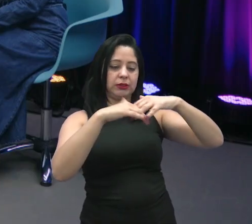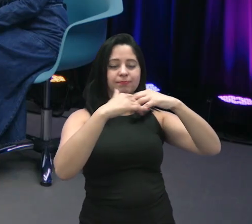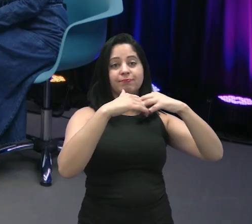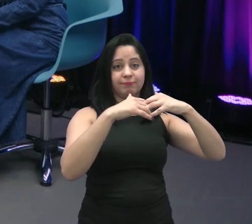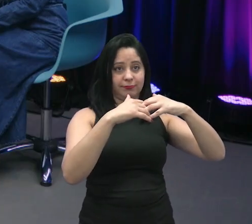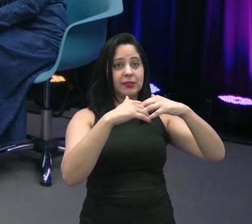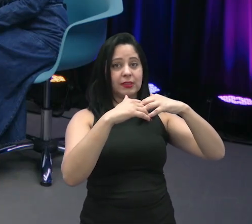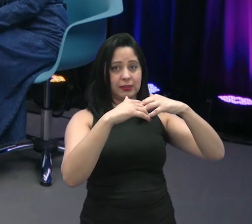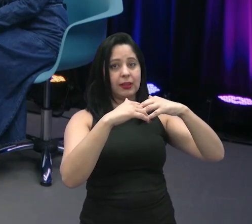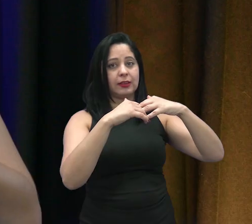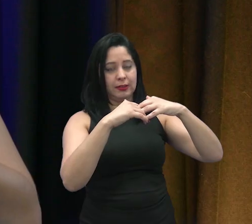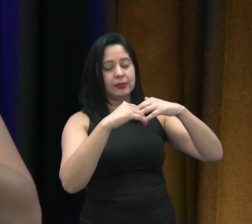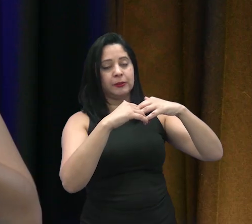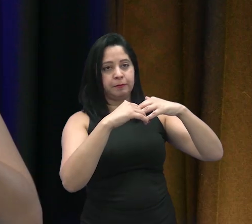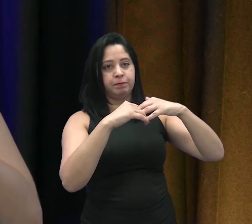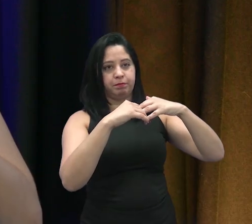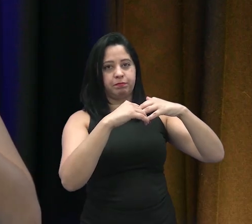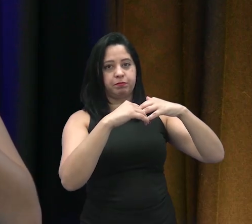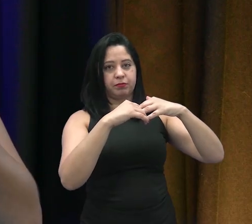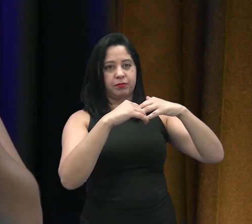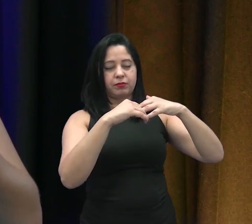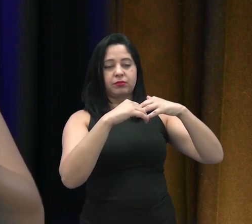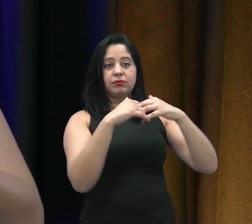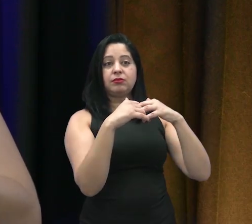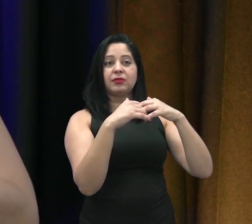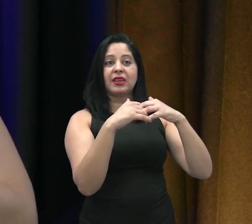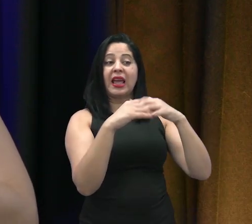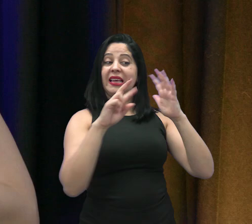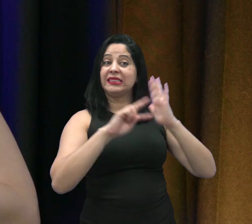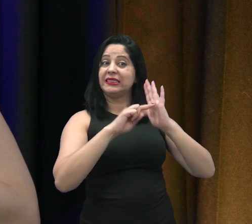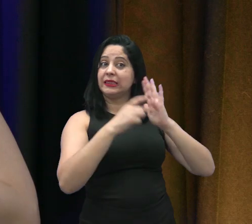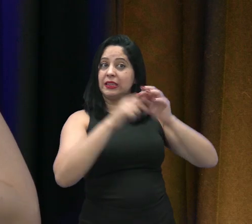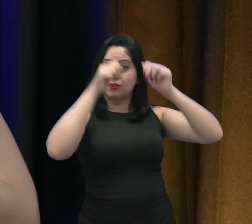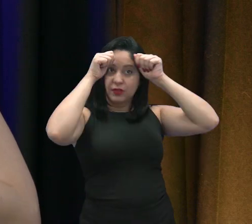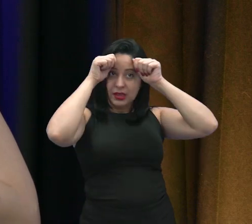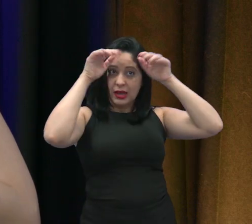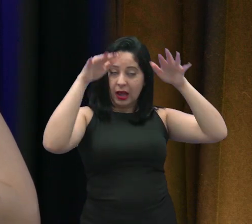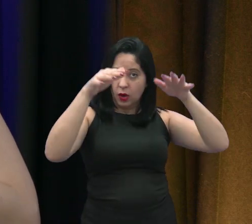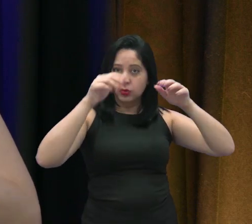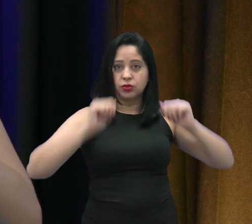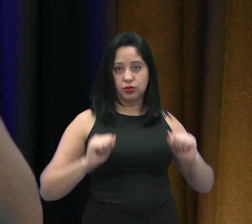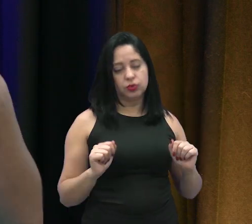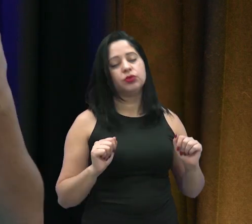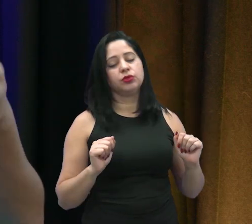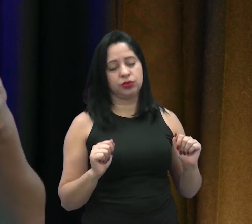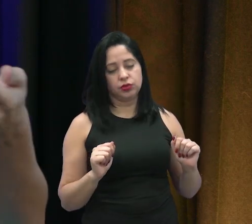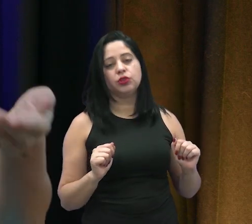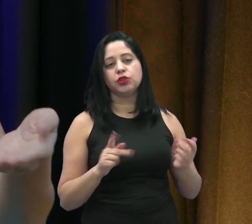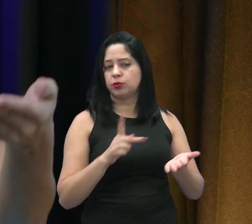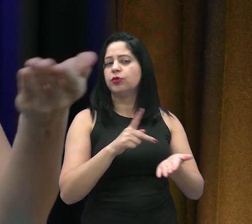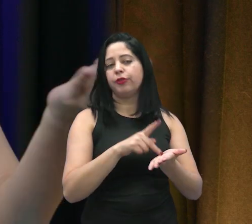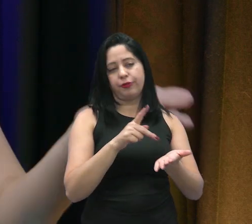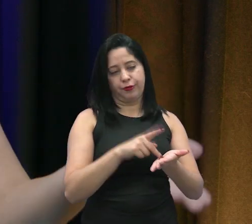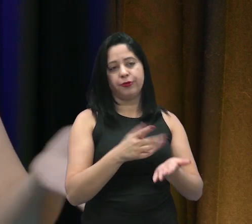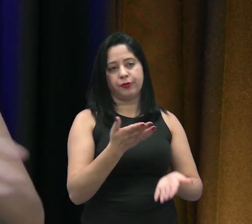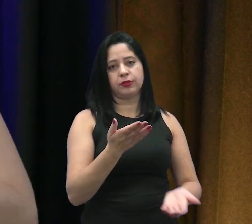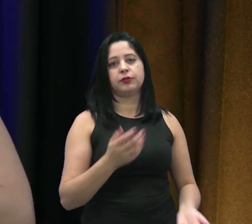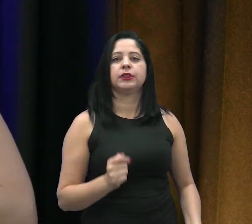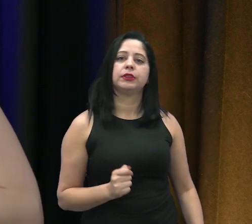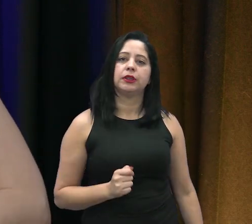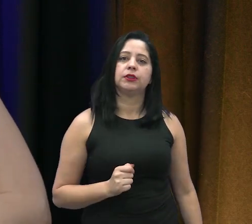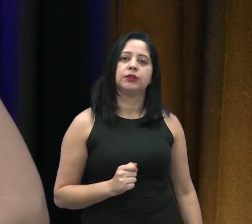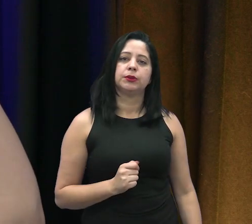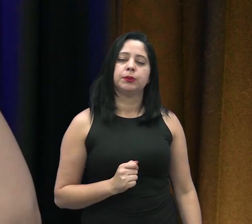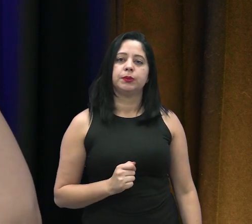Essas alterações, elas têm que caracterizar um prejuízo significativo na vida dessa pessoa para caracterizar realmente que ela tenha